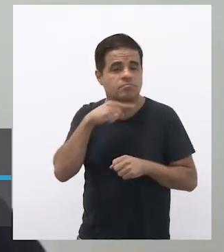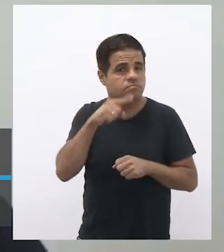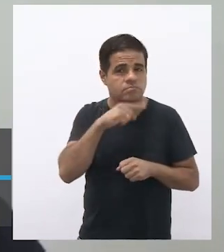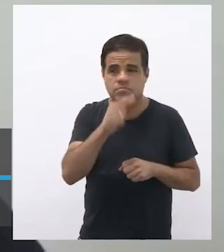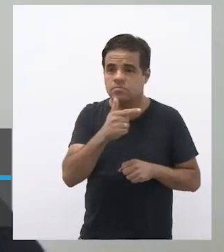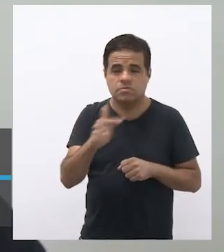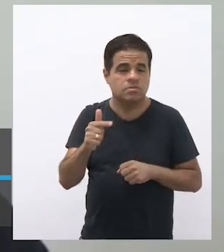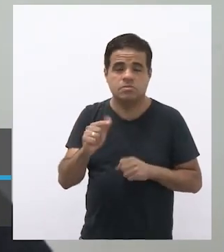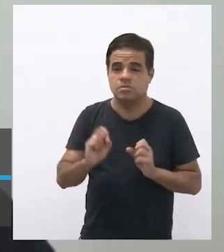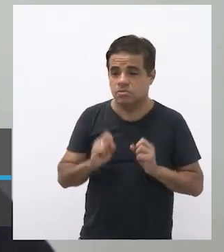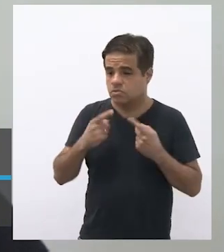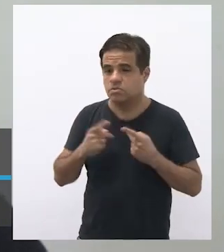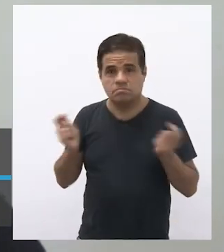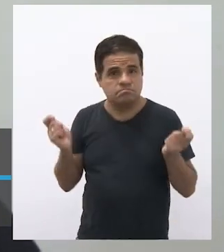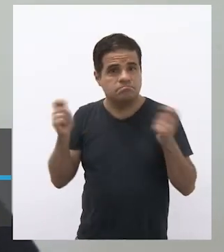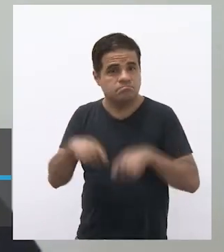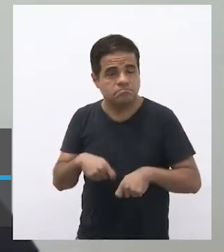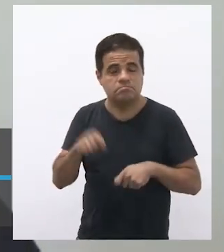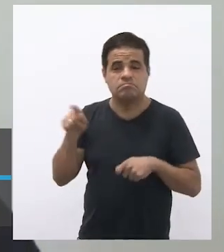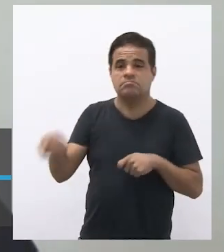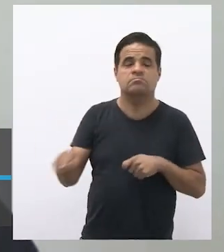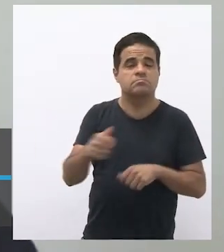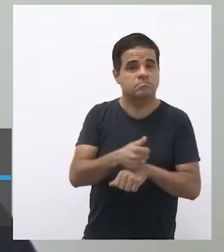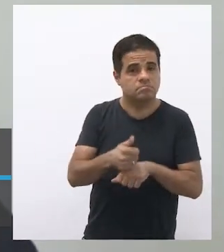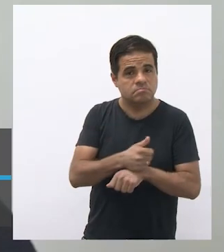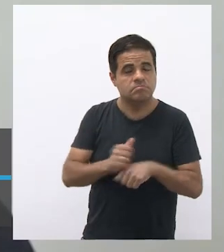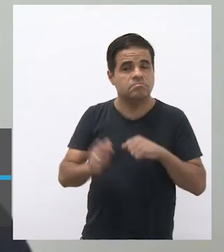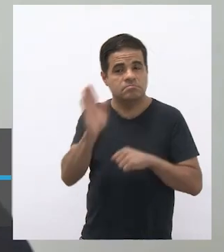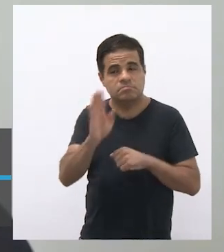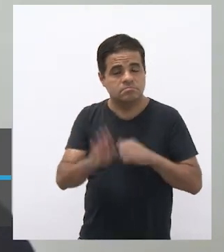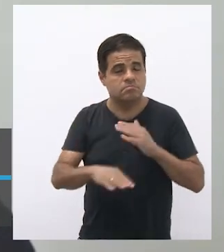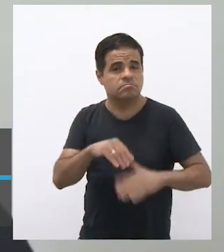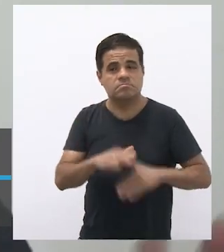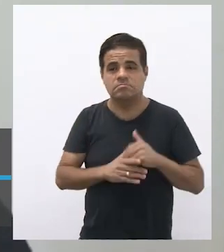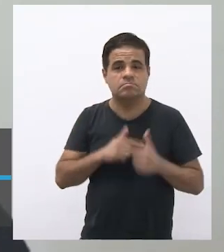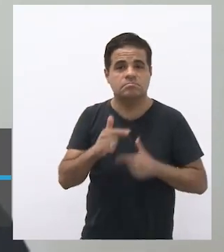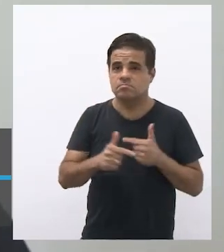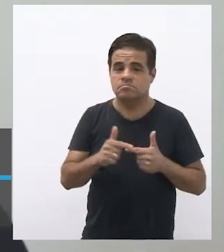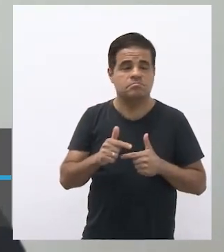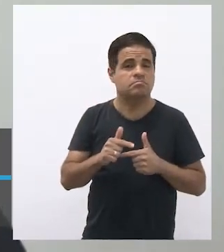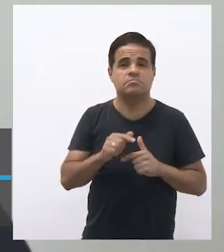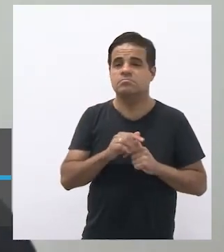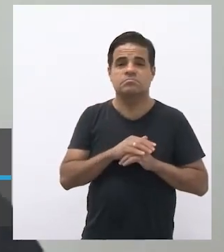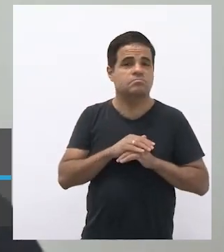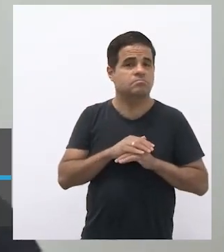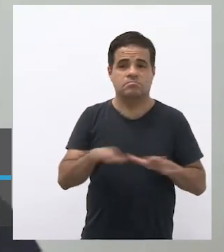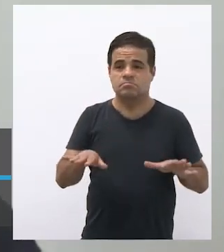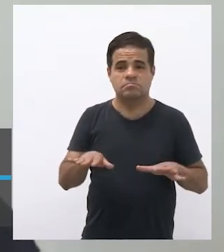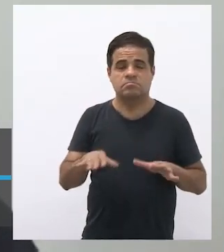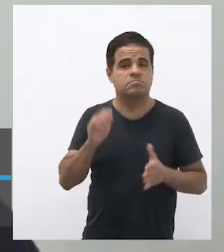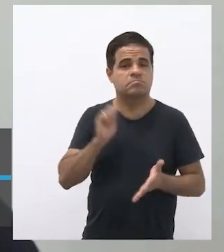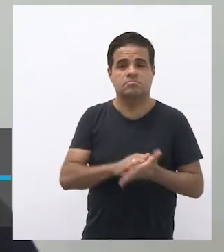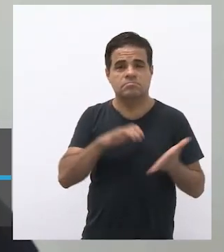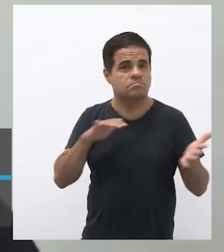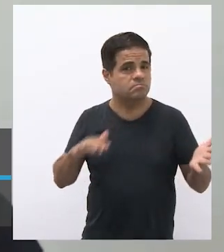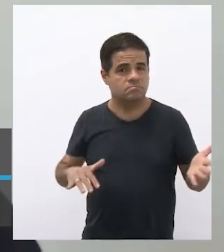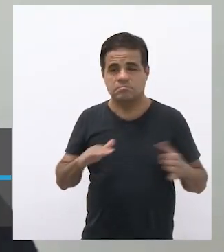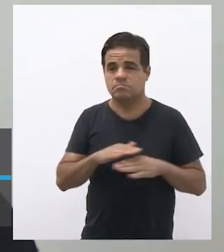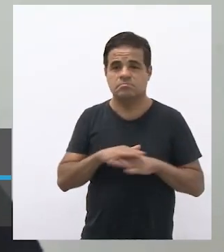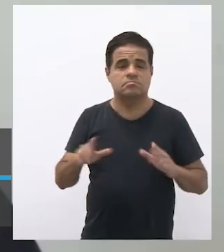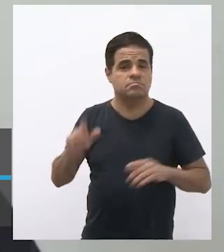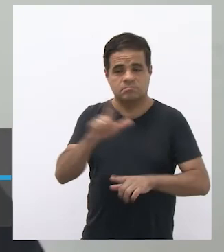em que não asseguram esses direitos materiais, que, de um modo muito resumido, eu acabei de citar, acabam